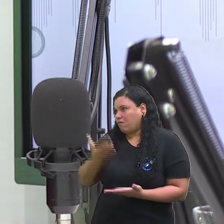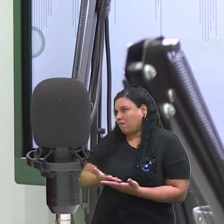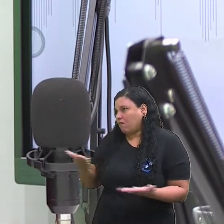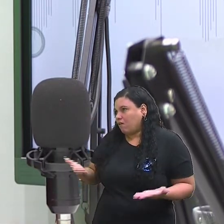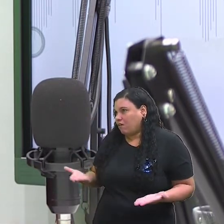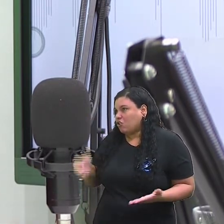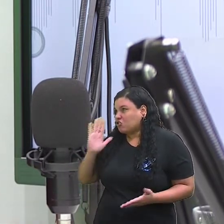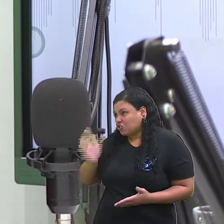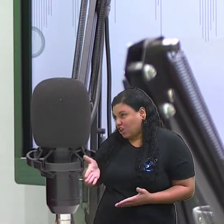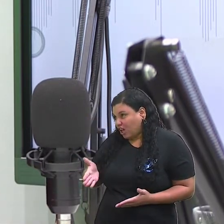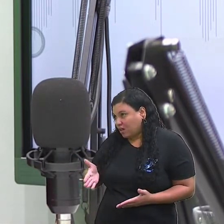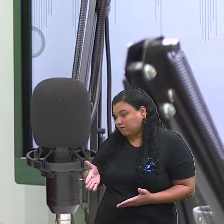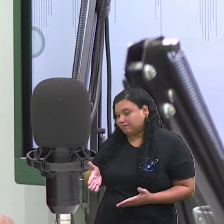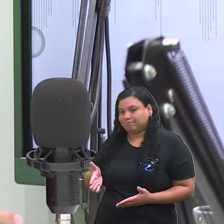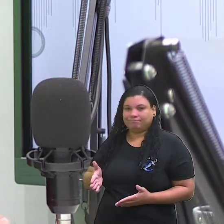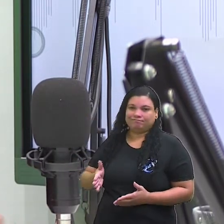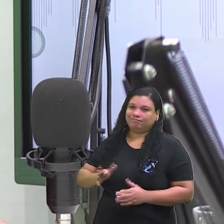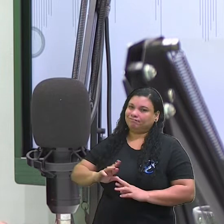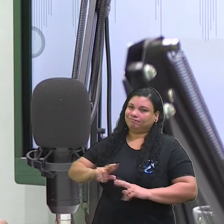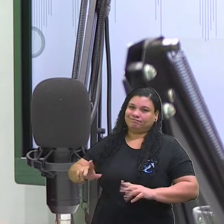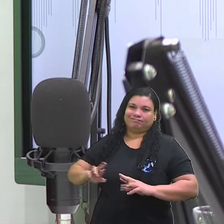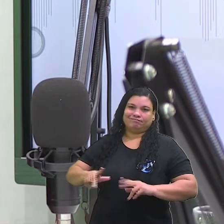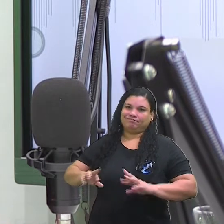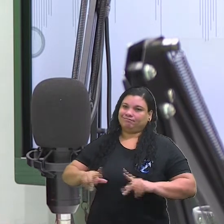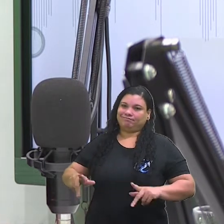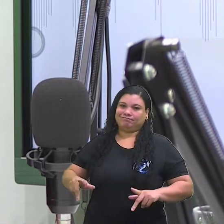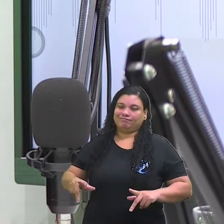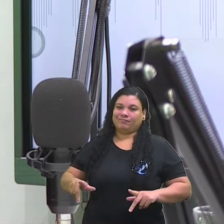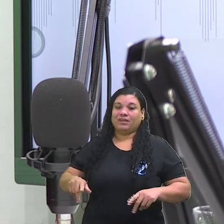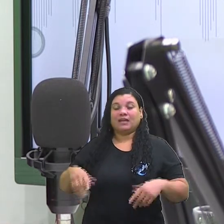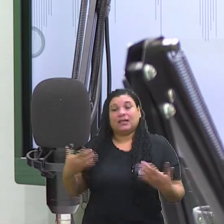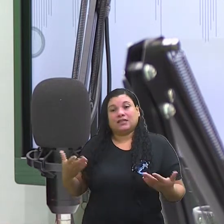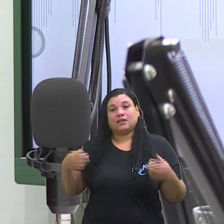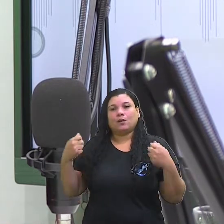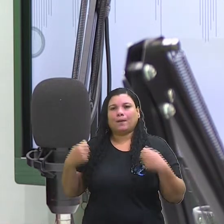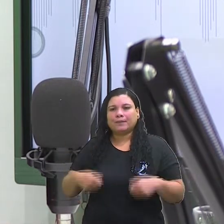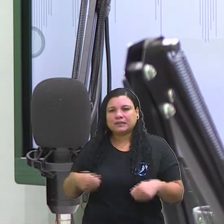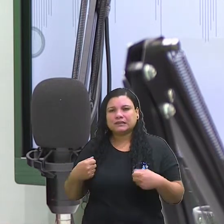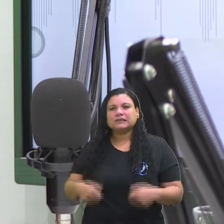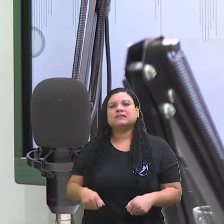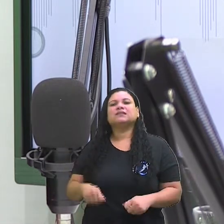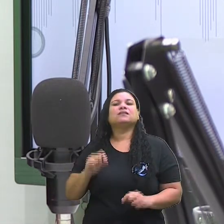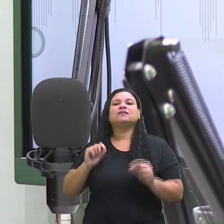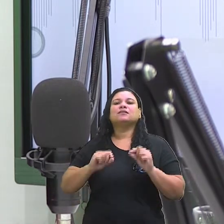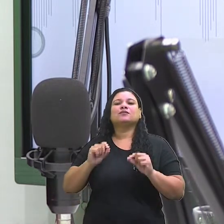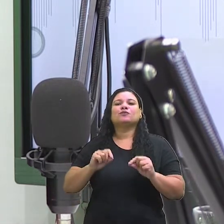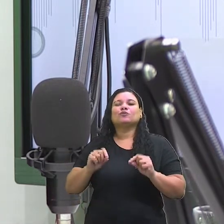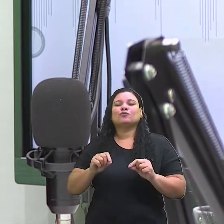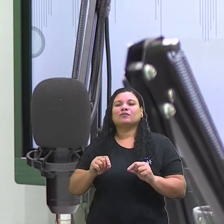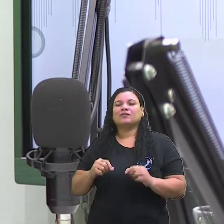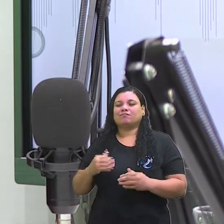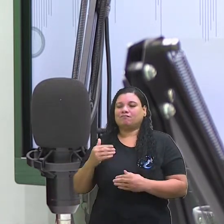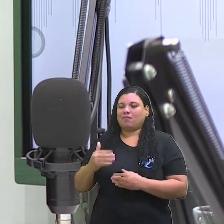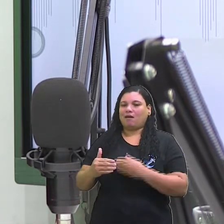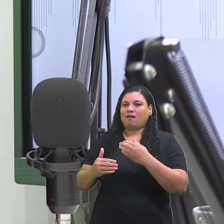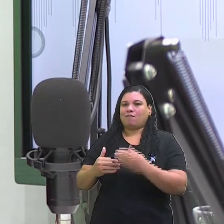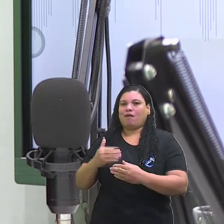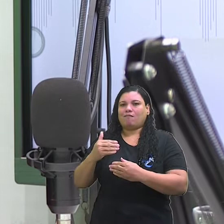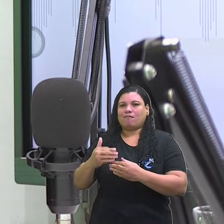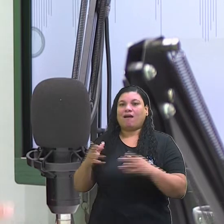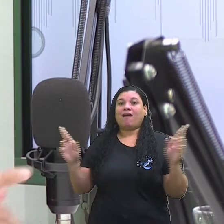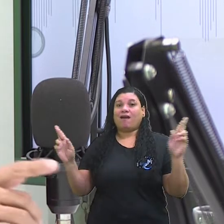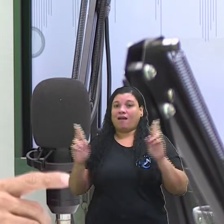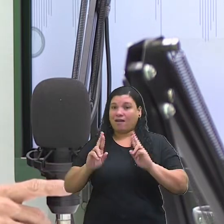agora. Então, confiança é uma coisa que se constrói aos poucos. Confiança tem a ver com relacionamento. Voltamos